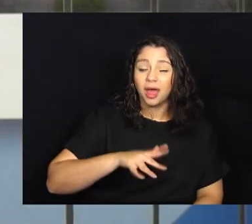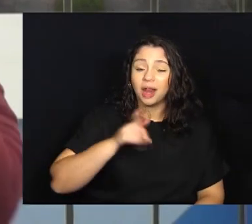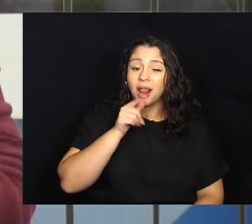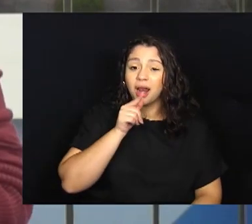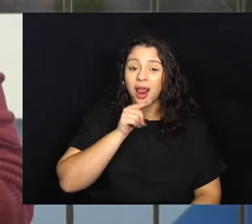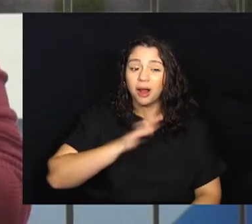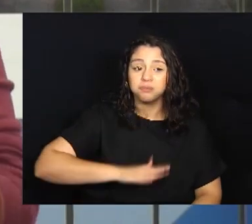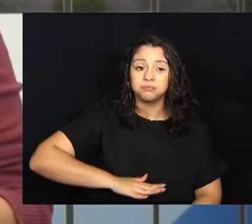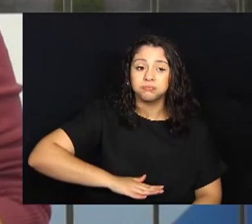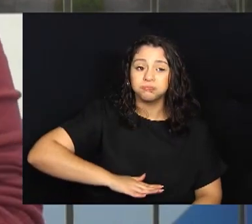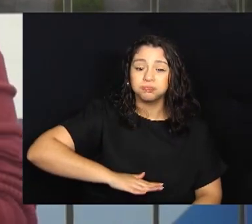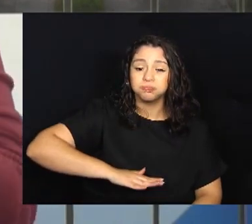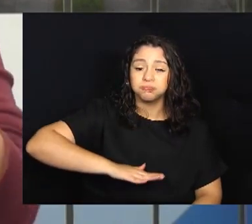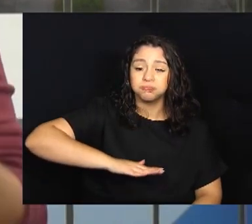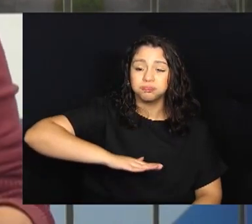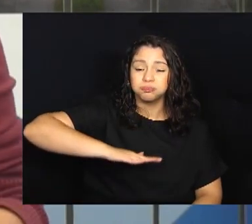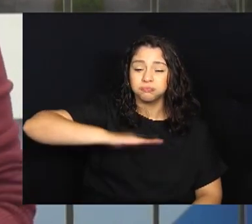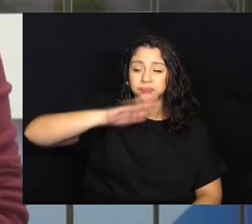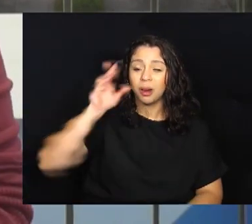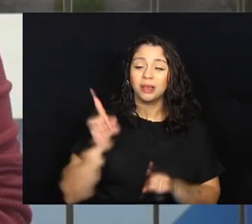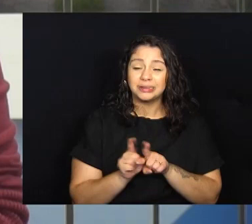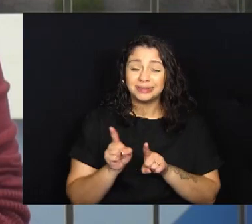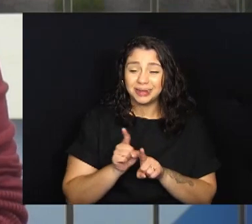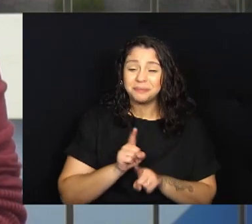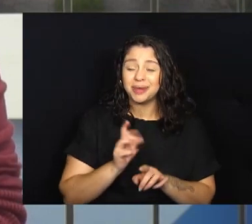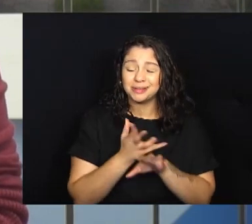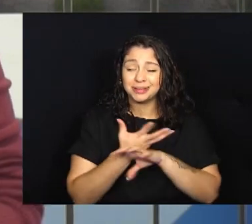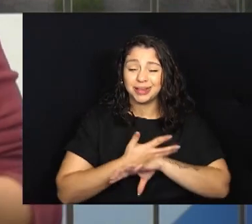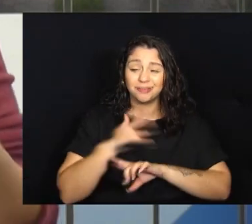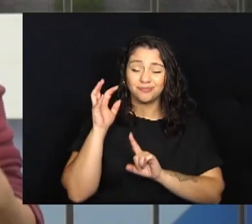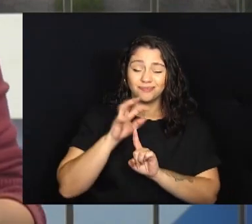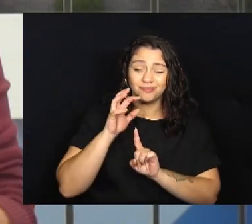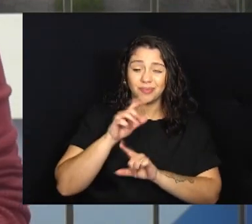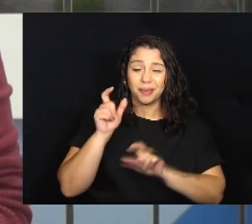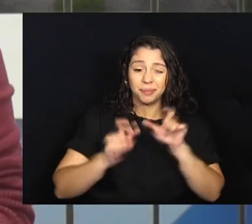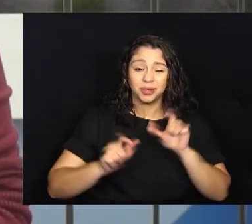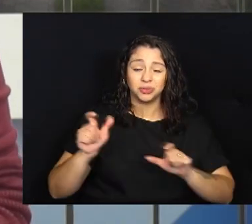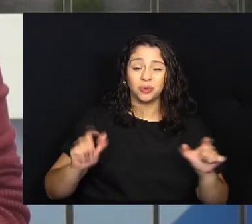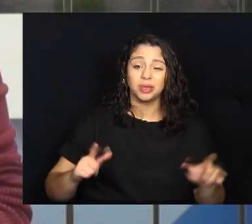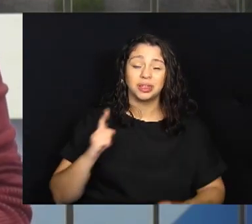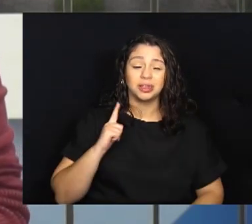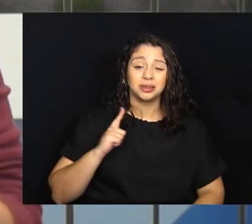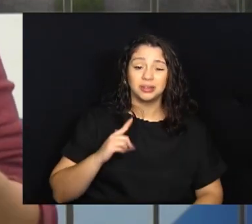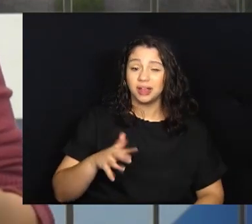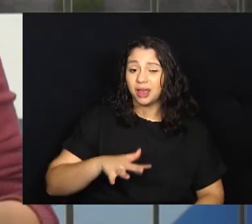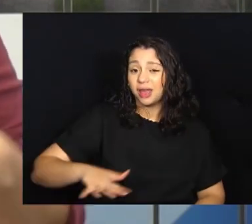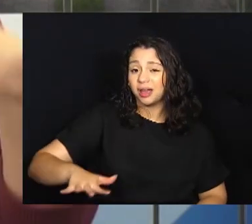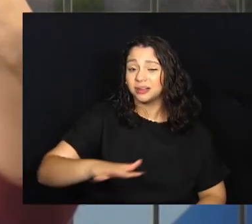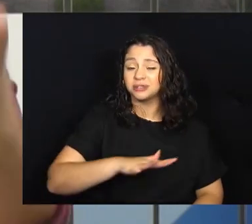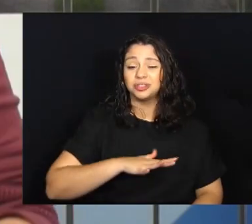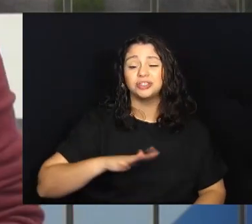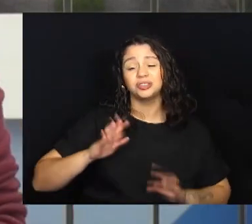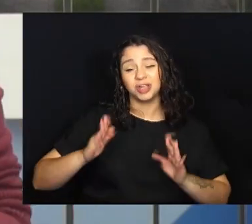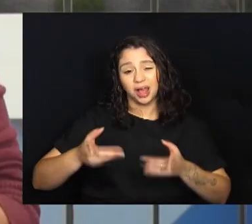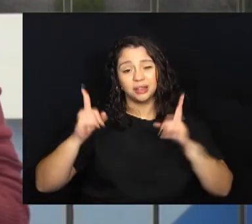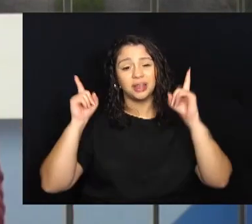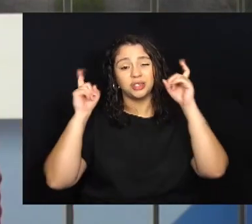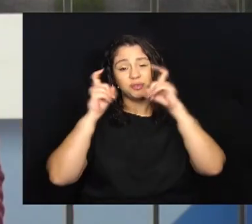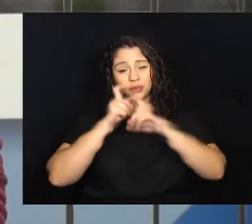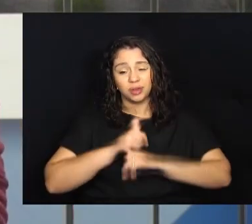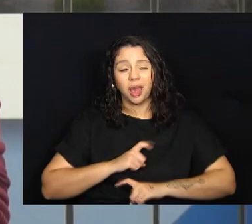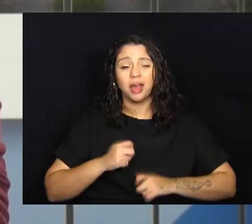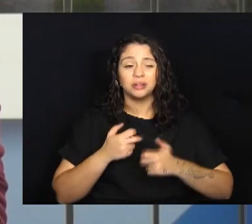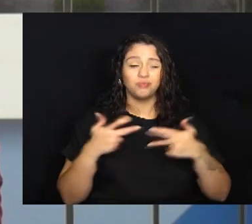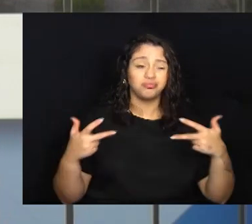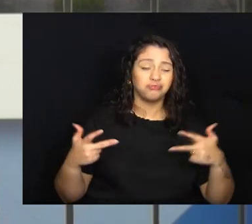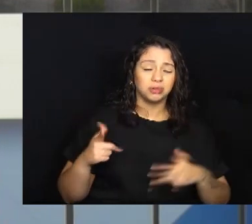alagamento. A seca também afeta principalmente as pessoas que têm dificuldade já de acesso,